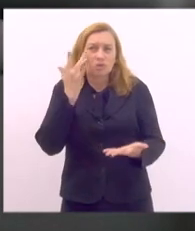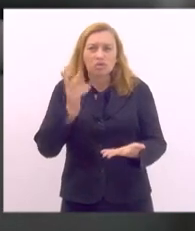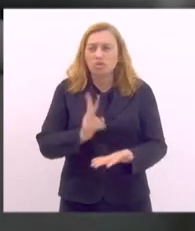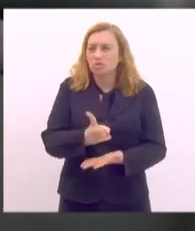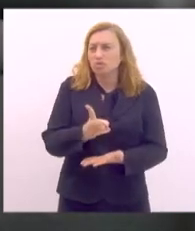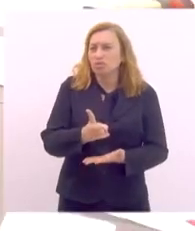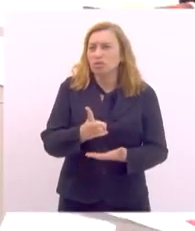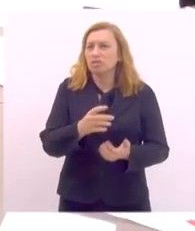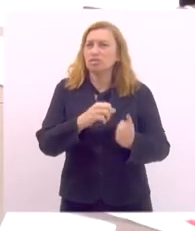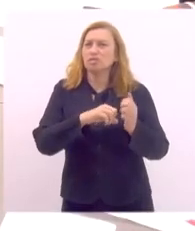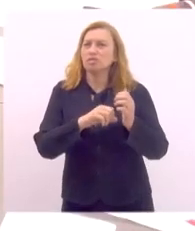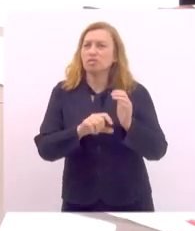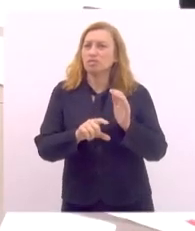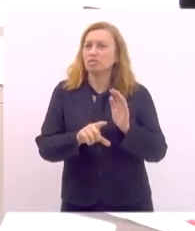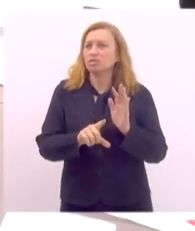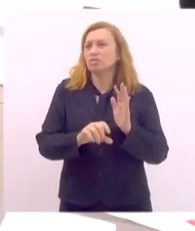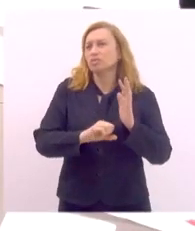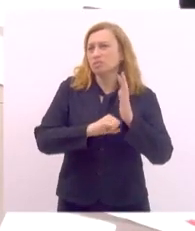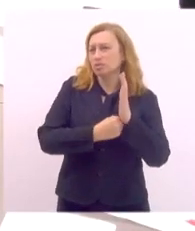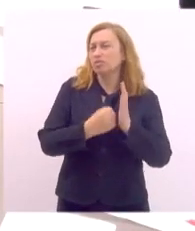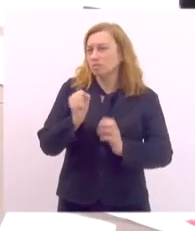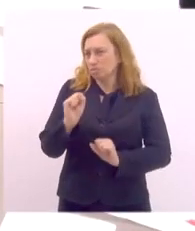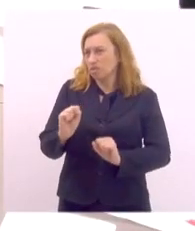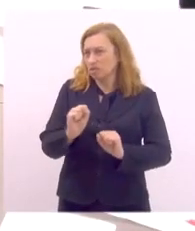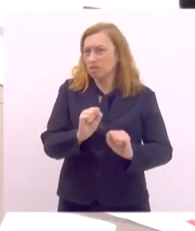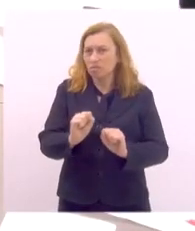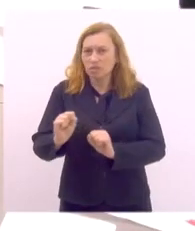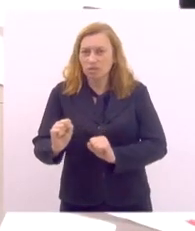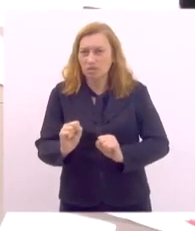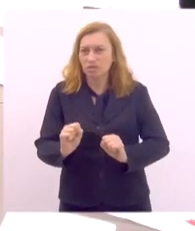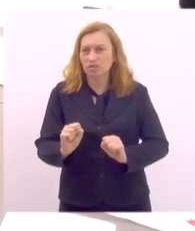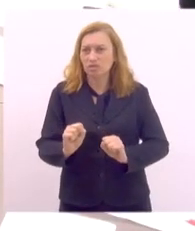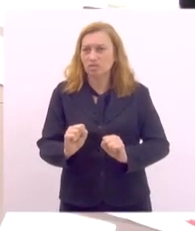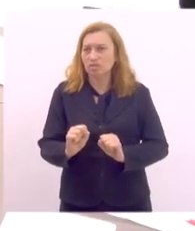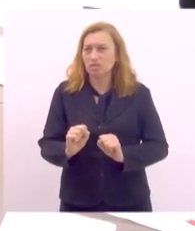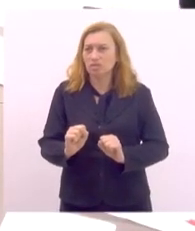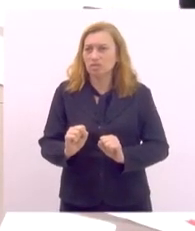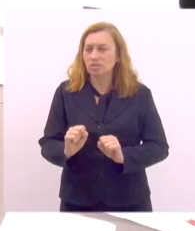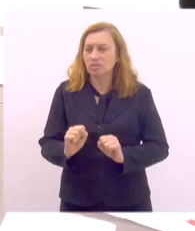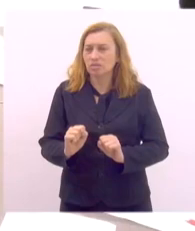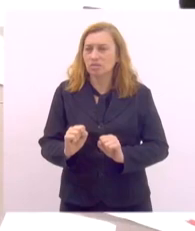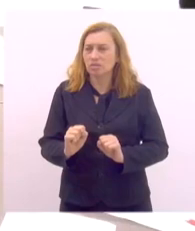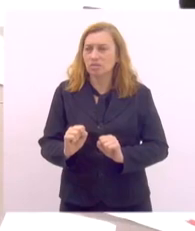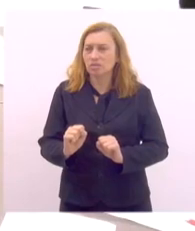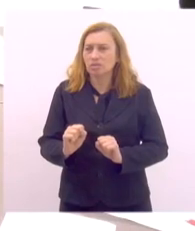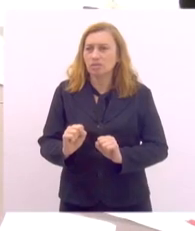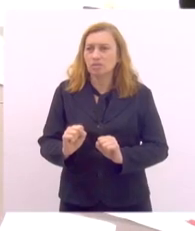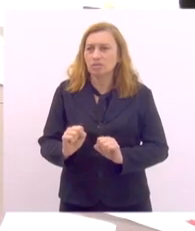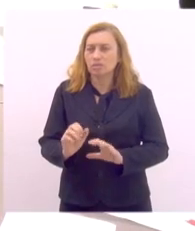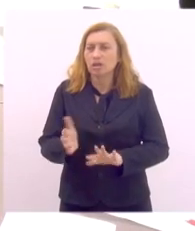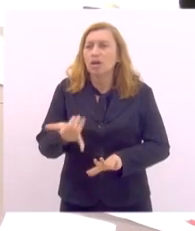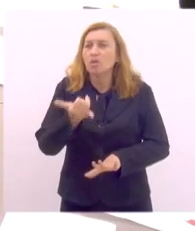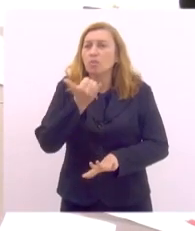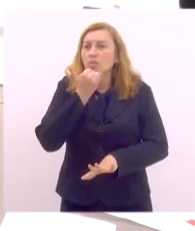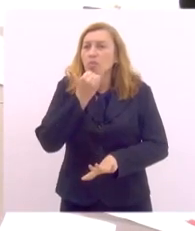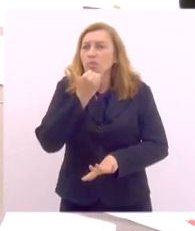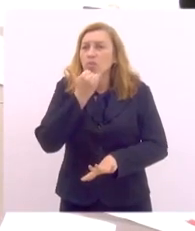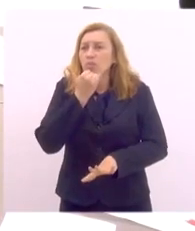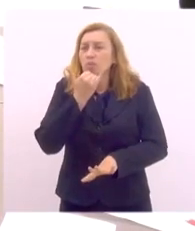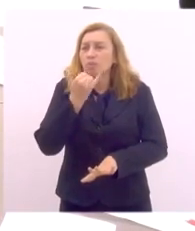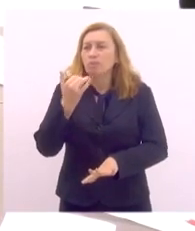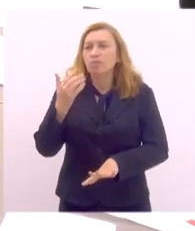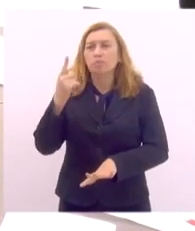veto, deputado. É parcial, pode ser, deputado Luiz? Eu. Lucinha. Presidente. Ah, não, perdão, pensei que era da